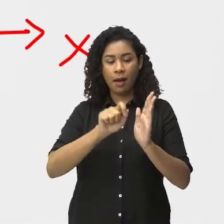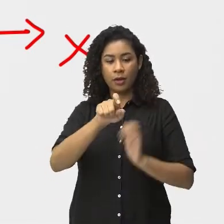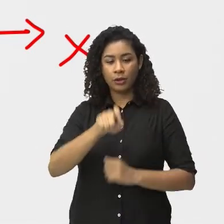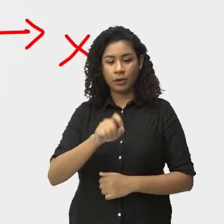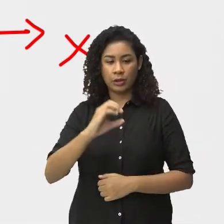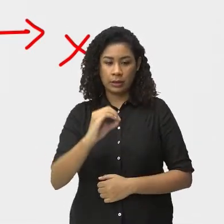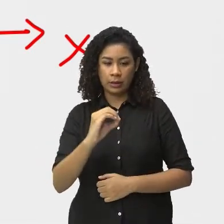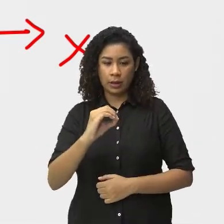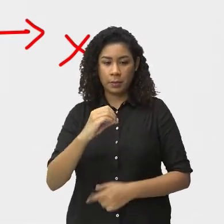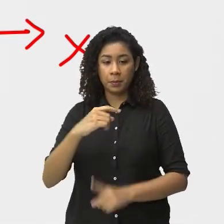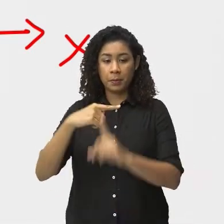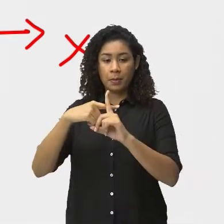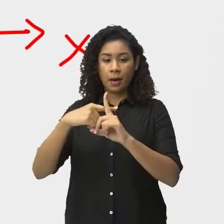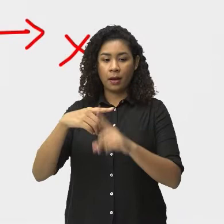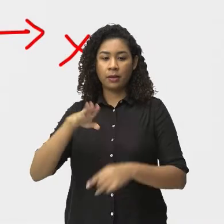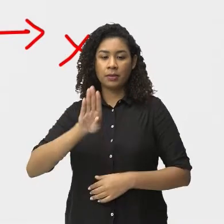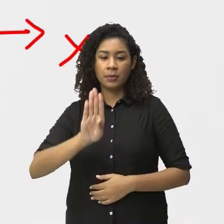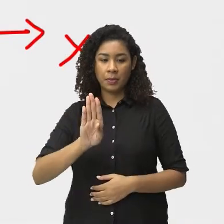mais